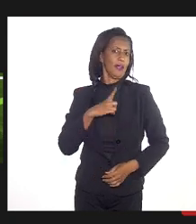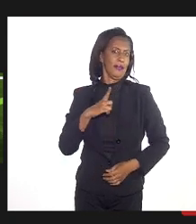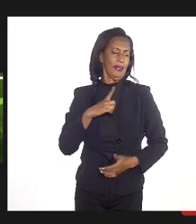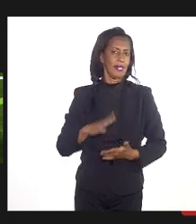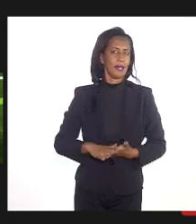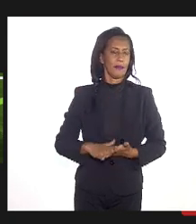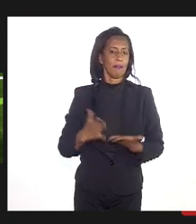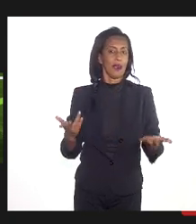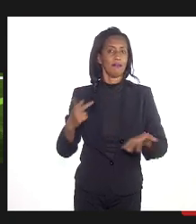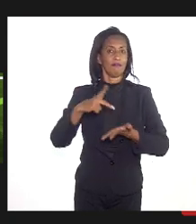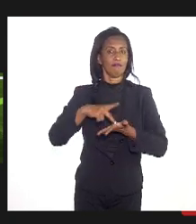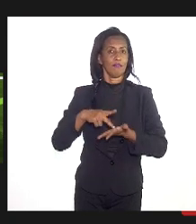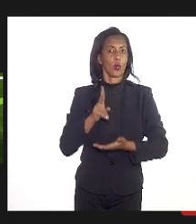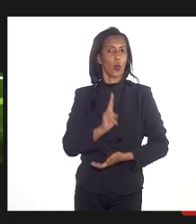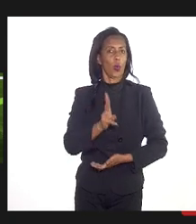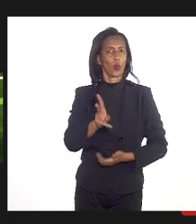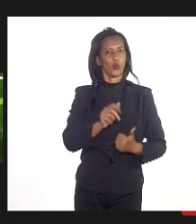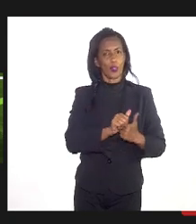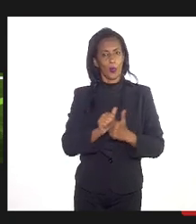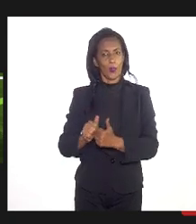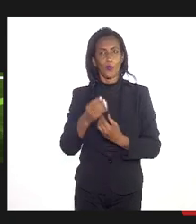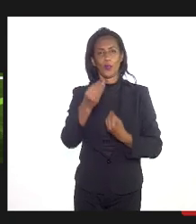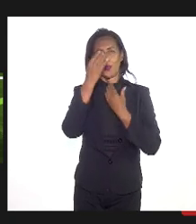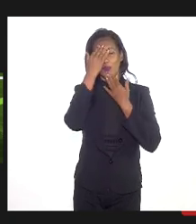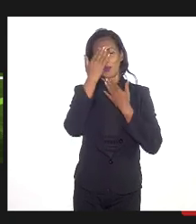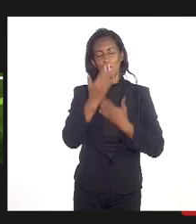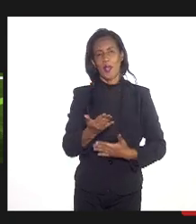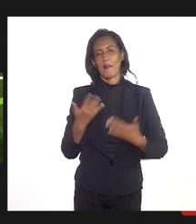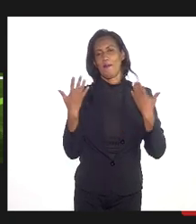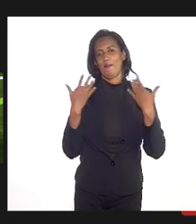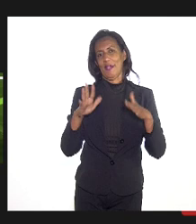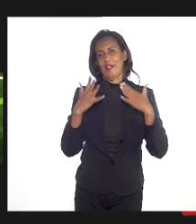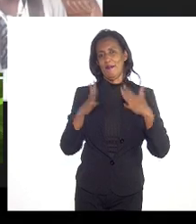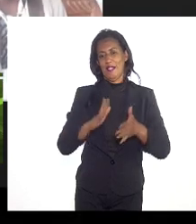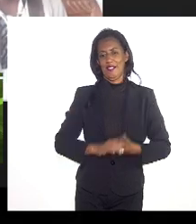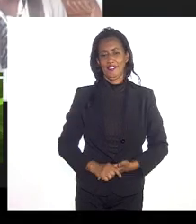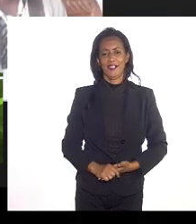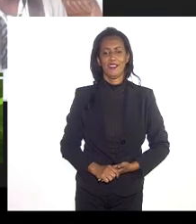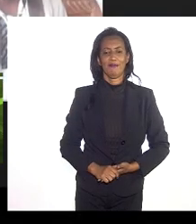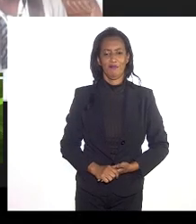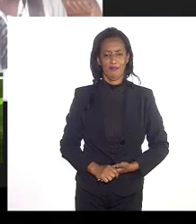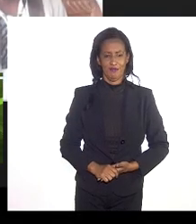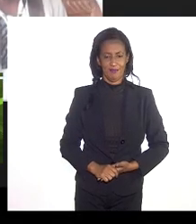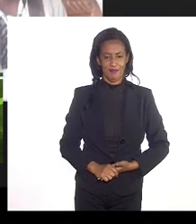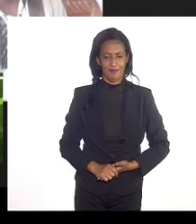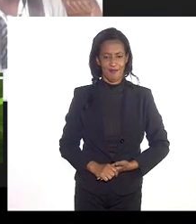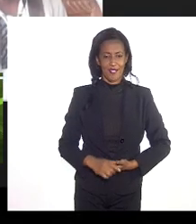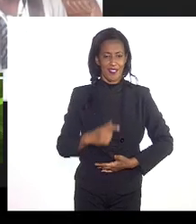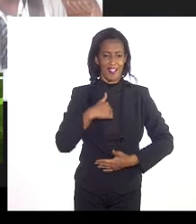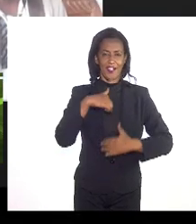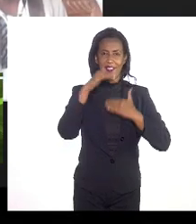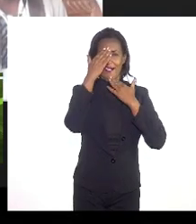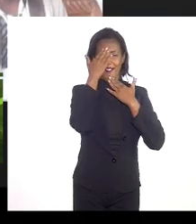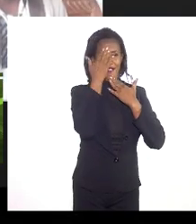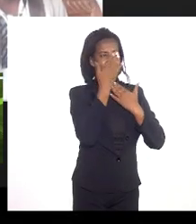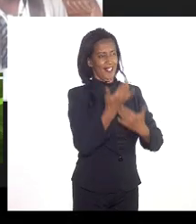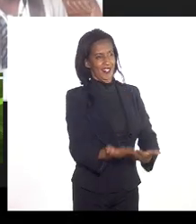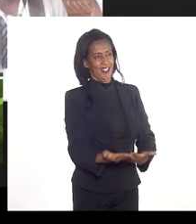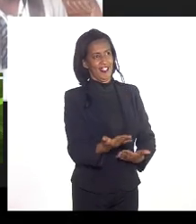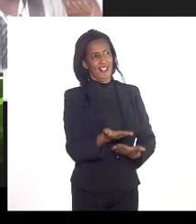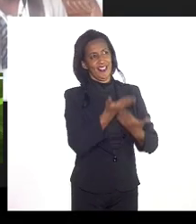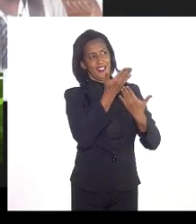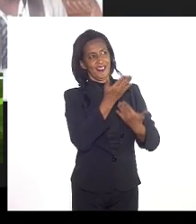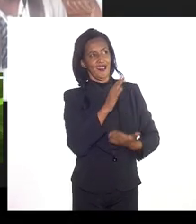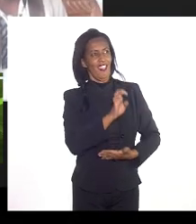gostaria realmente de continuar acompanhando. Muito obrigada e parabéns. Eu que agradeço, senhora